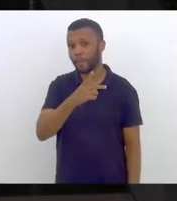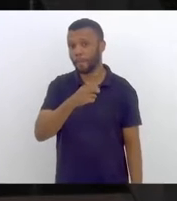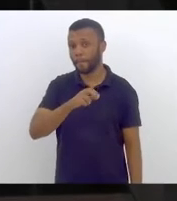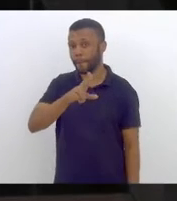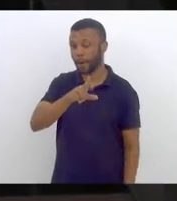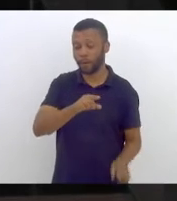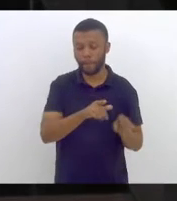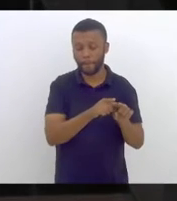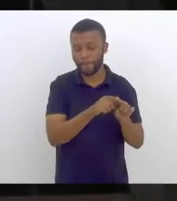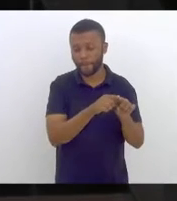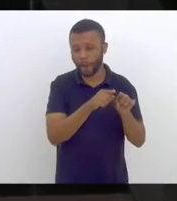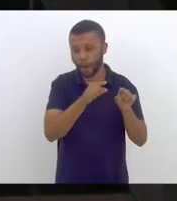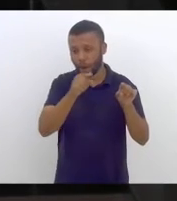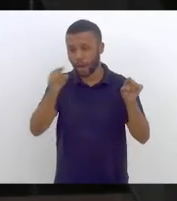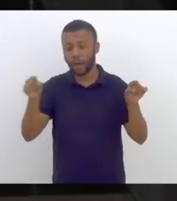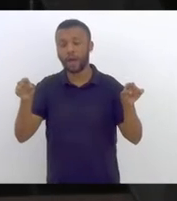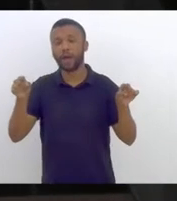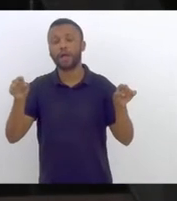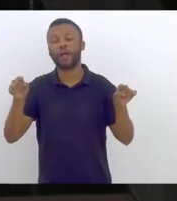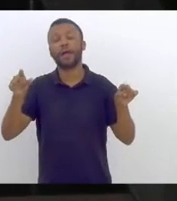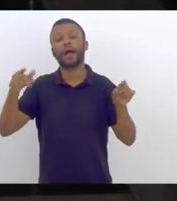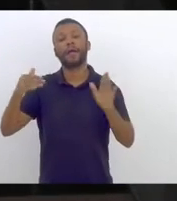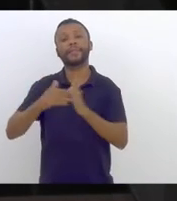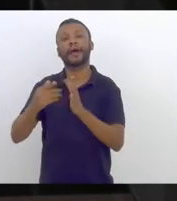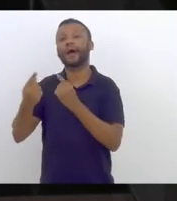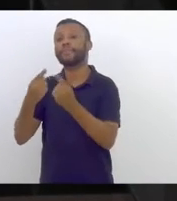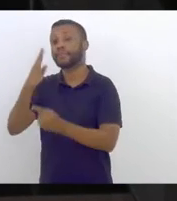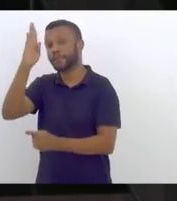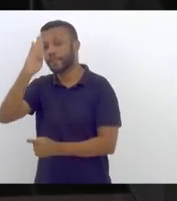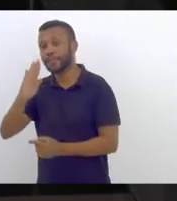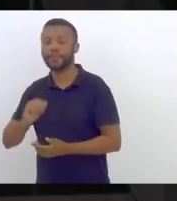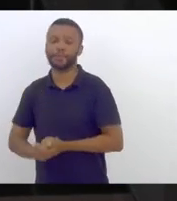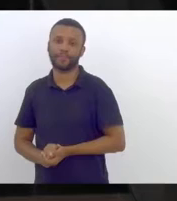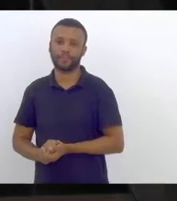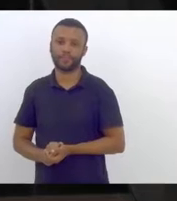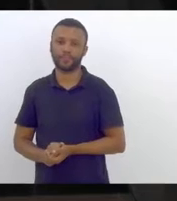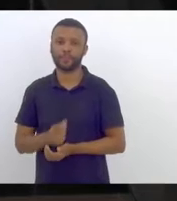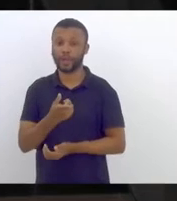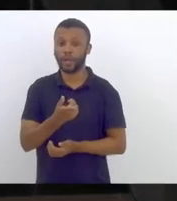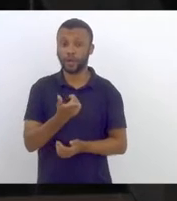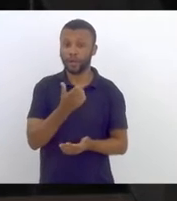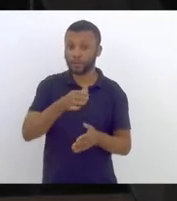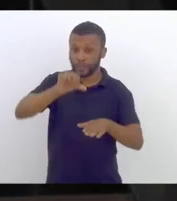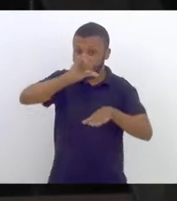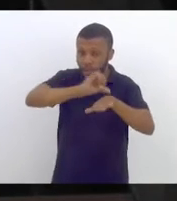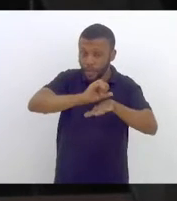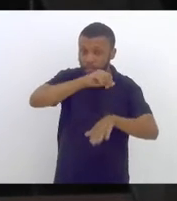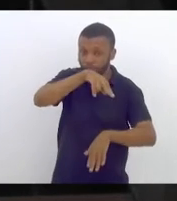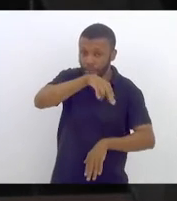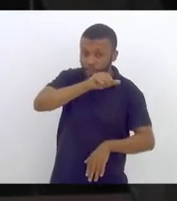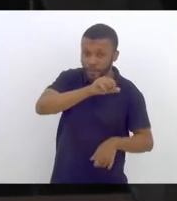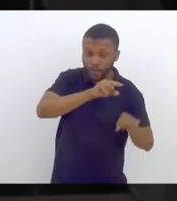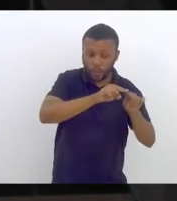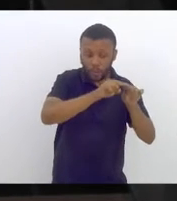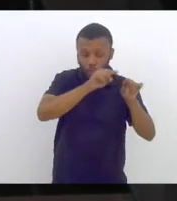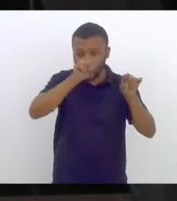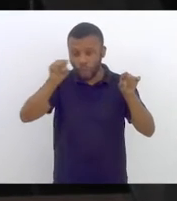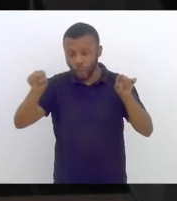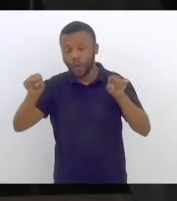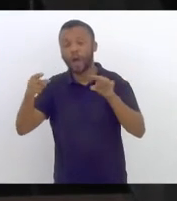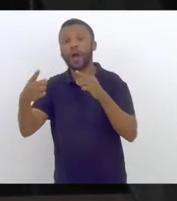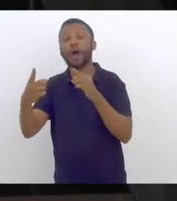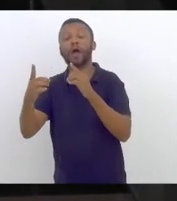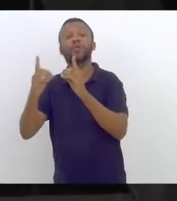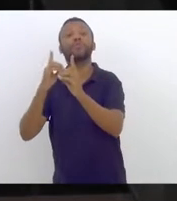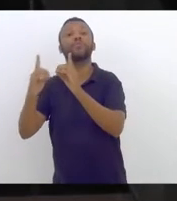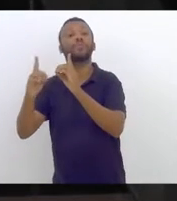se estender do centro de Nova Iguaçu até a rodovia Presidente Dutra. E deixar, que é uma